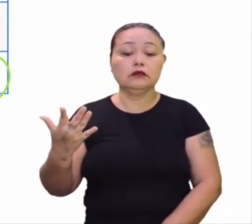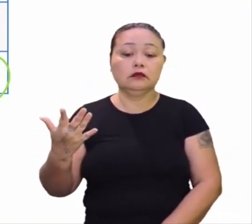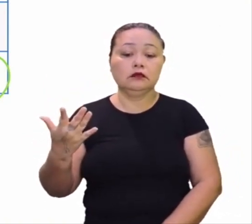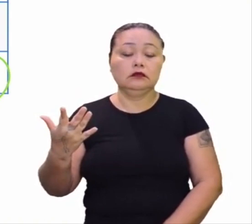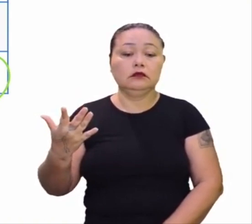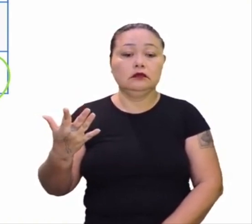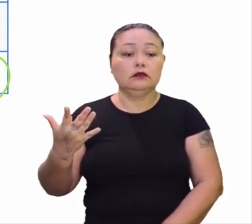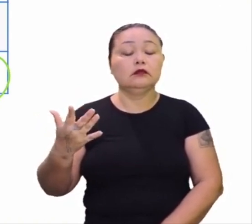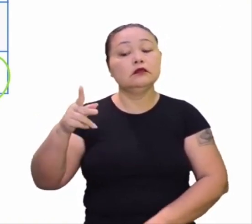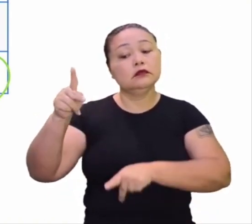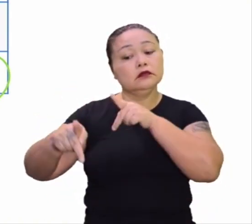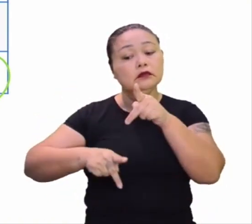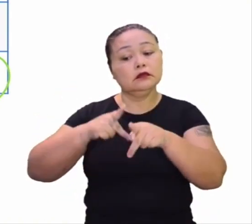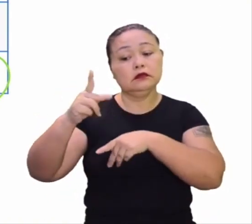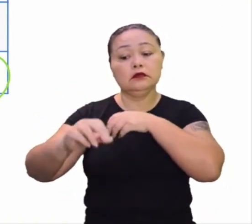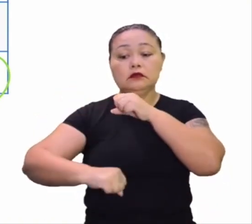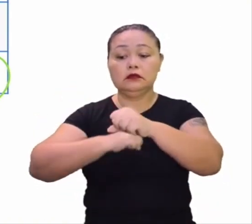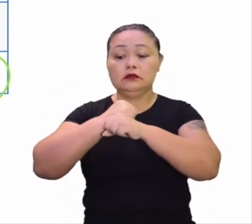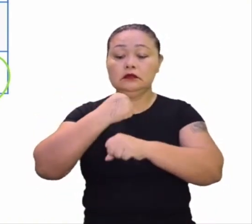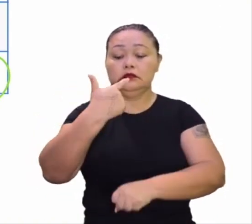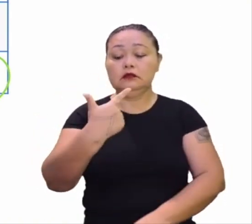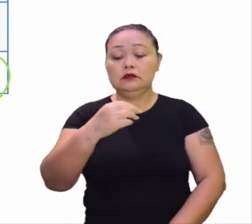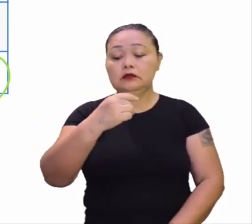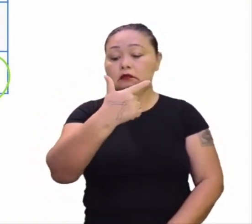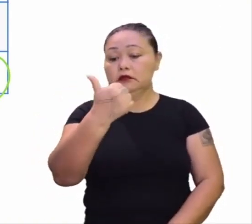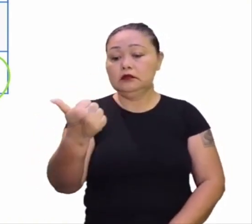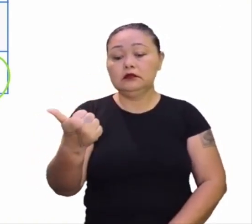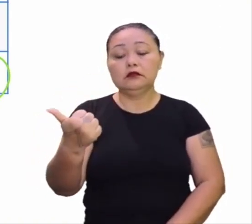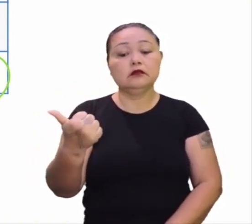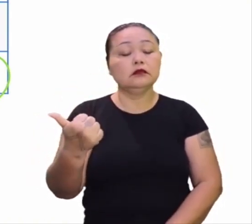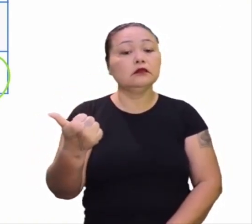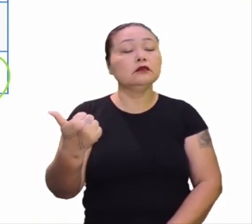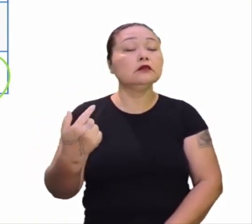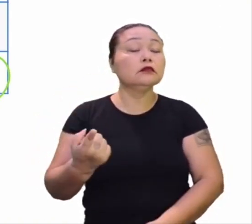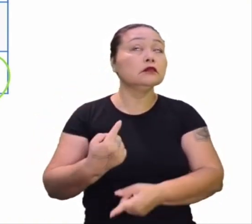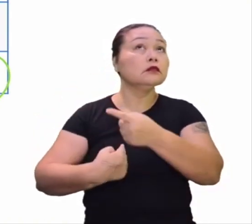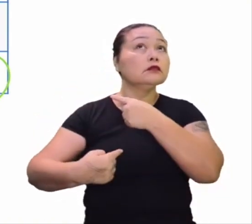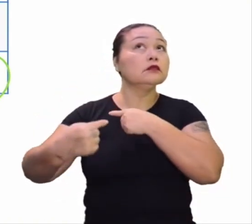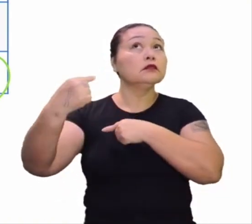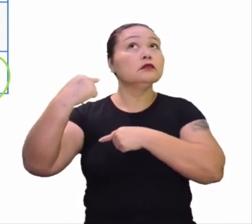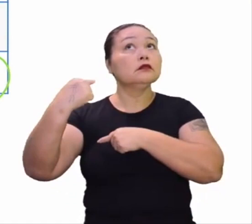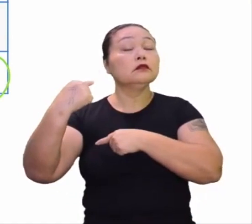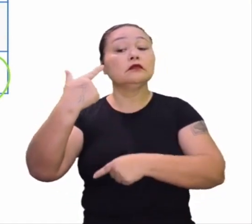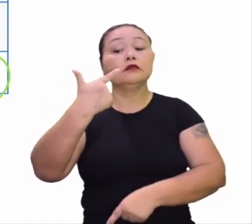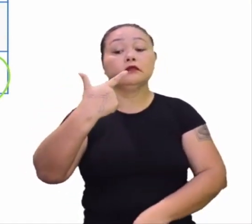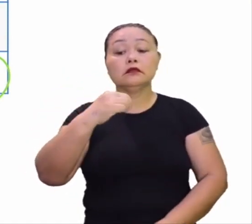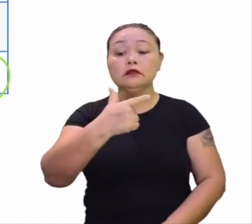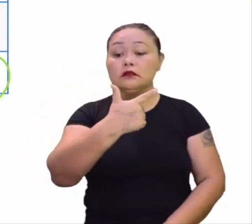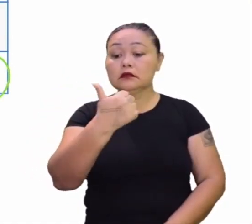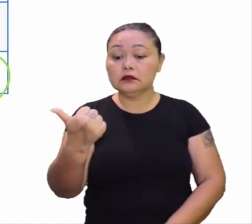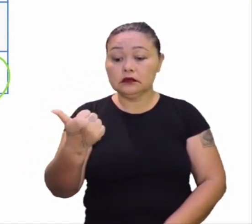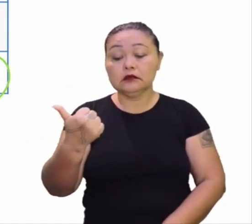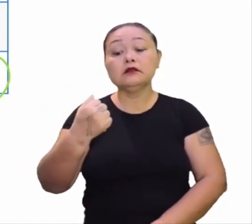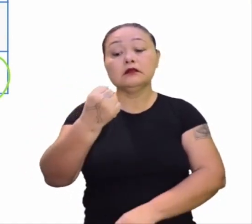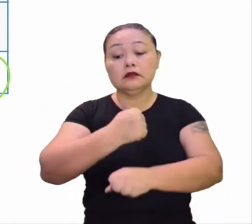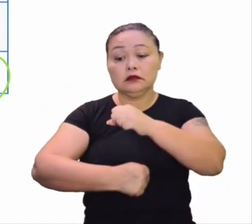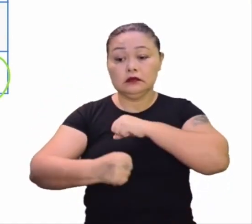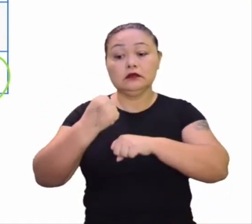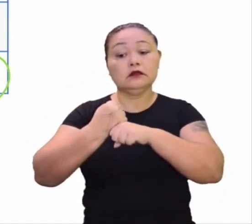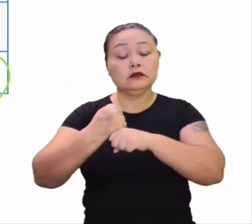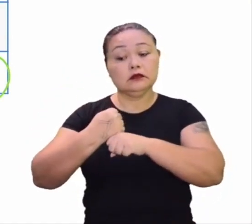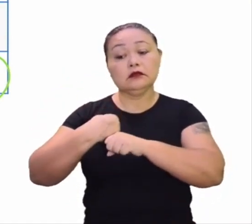obviamente que população em 2021, como o Rogério falou, lá em 2021, que não está distante, foi ano passado,